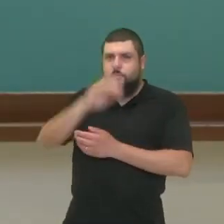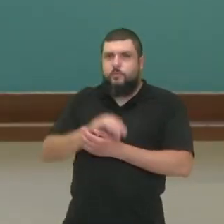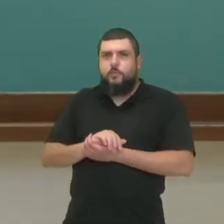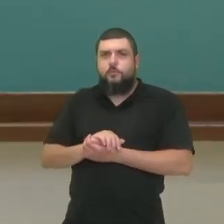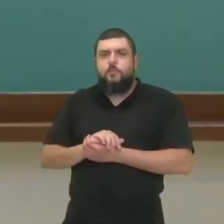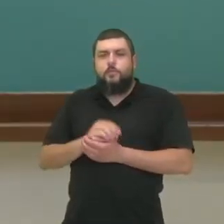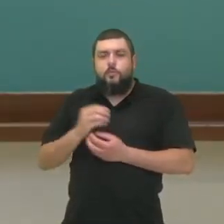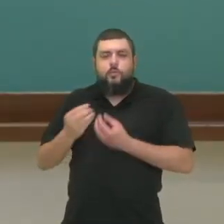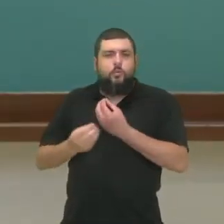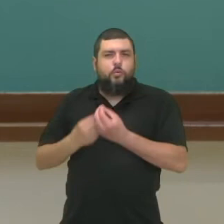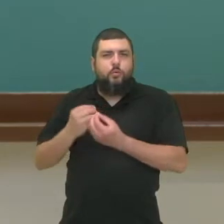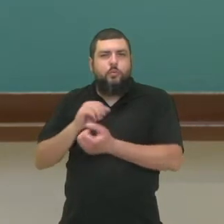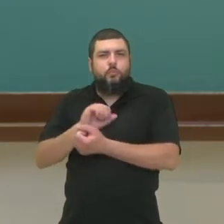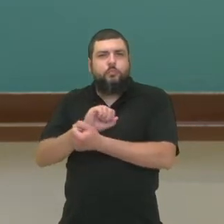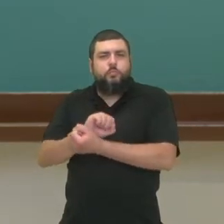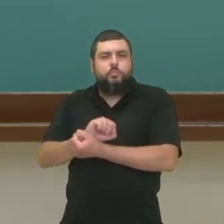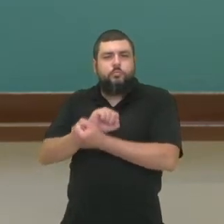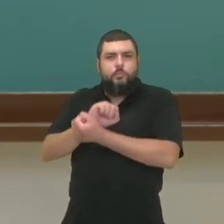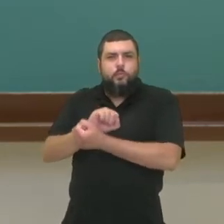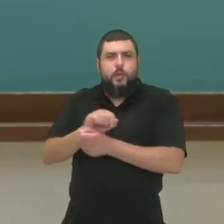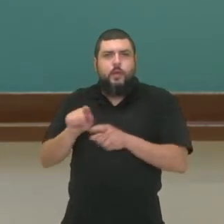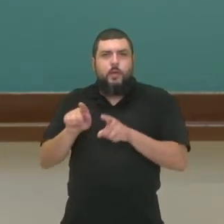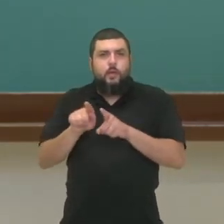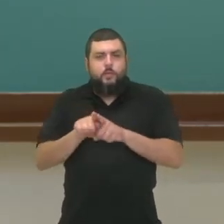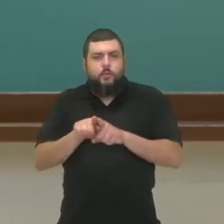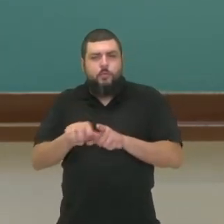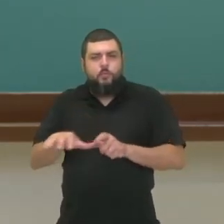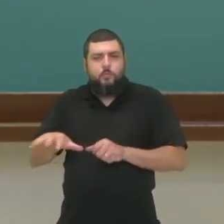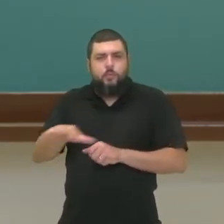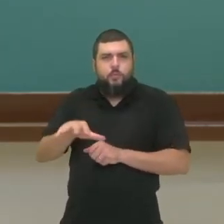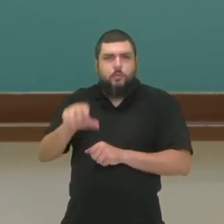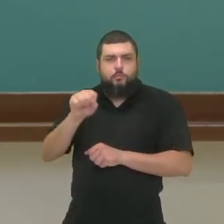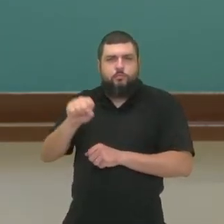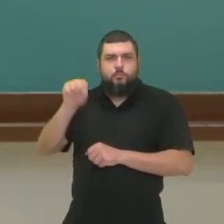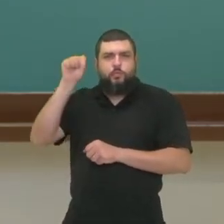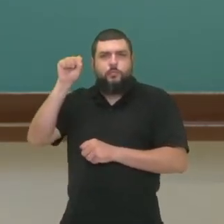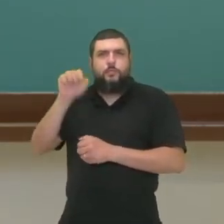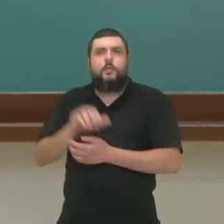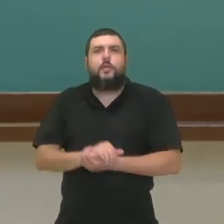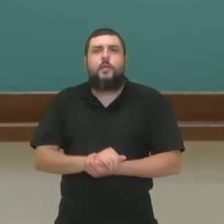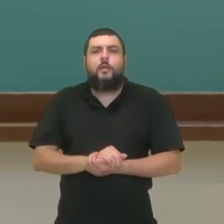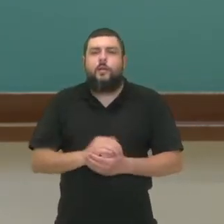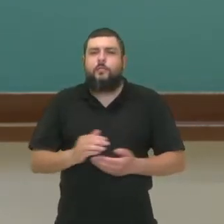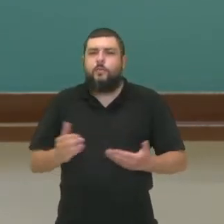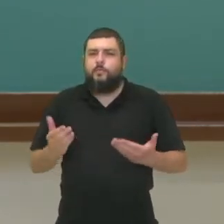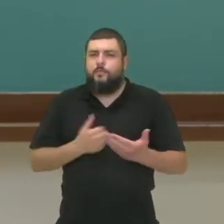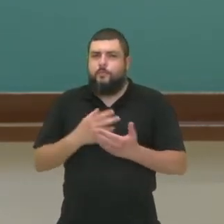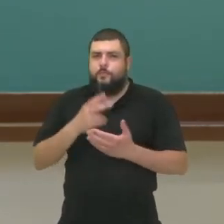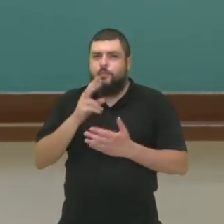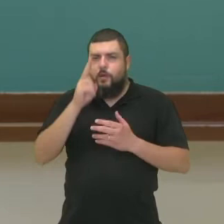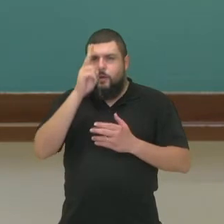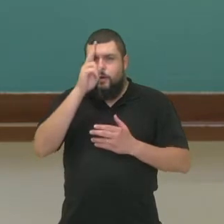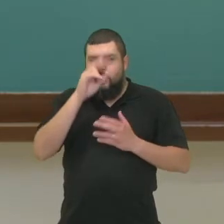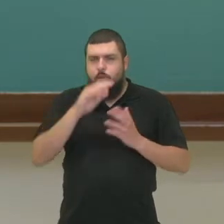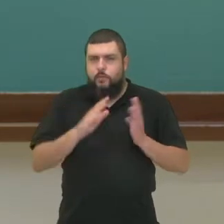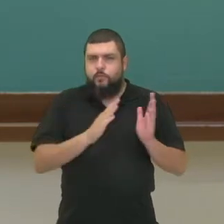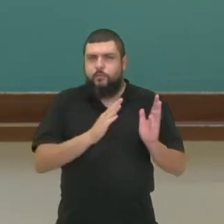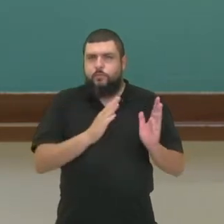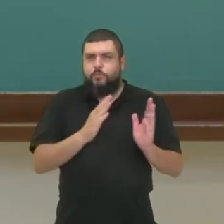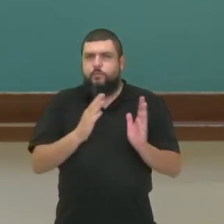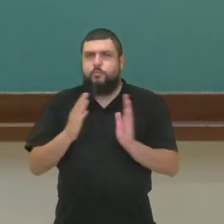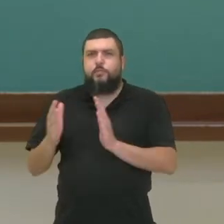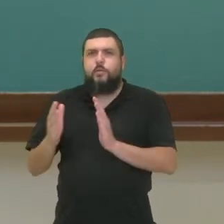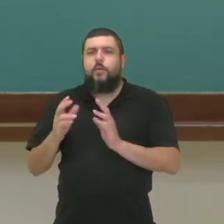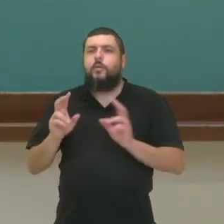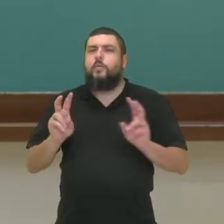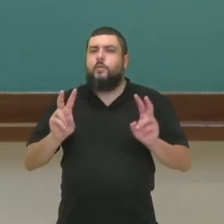Escravidão e revoltas, se preparem. Muitas aventuras históricas estão junto com esse